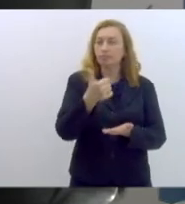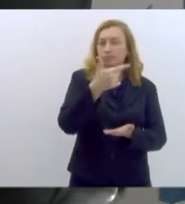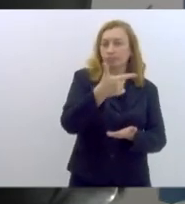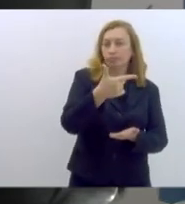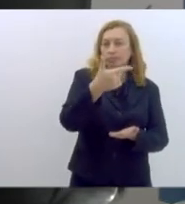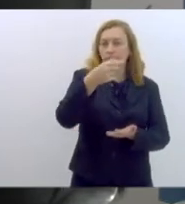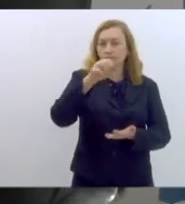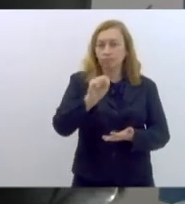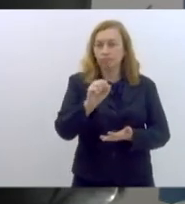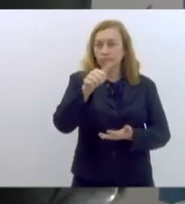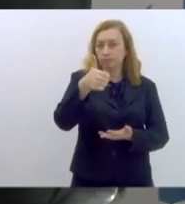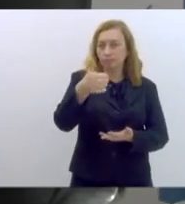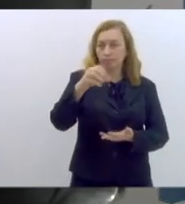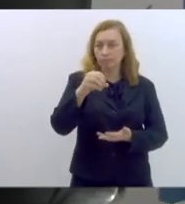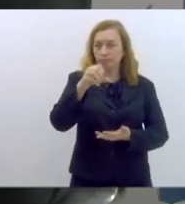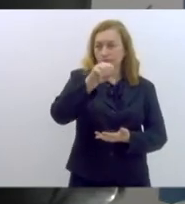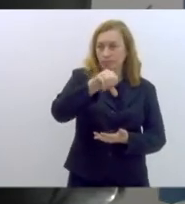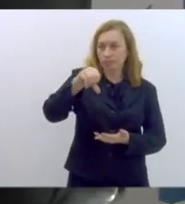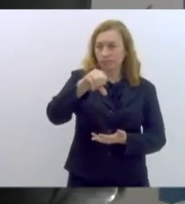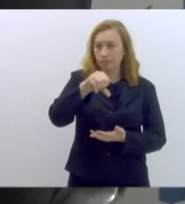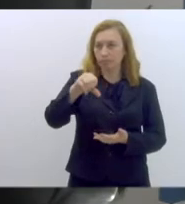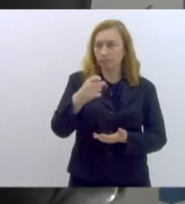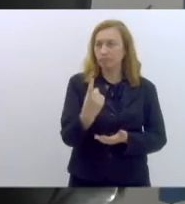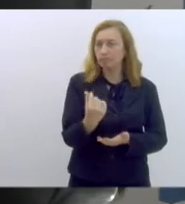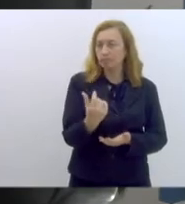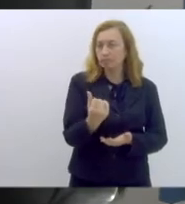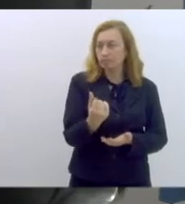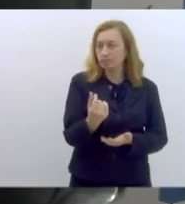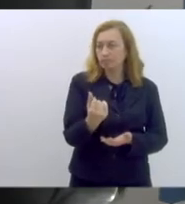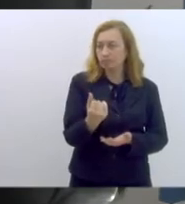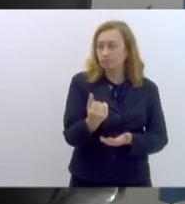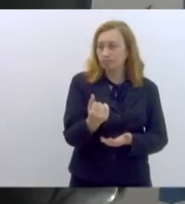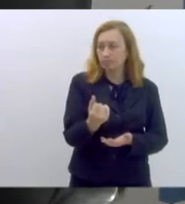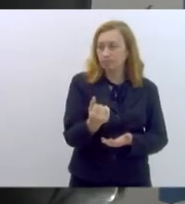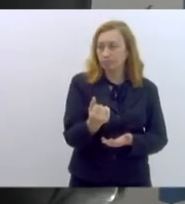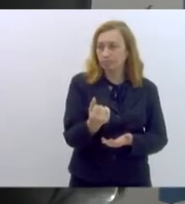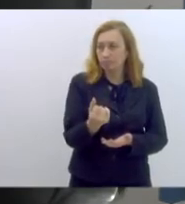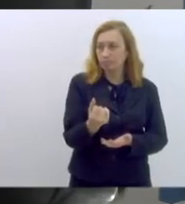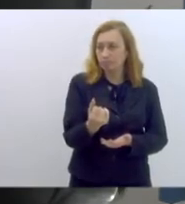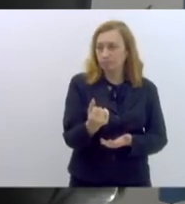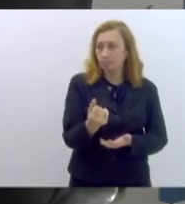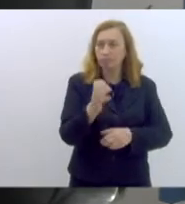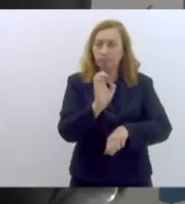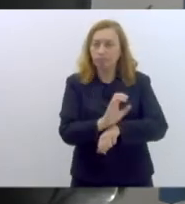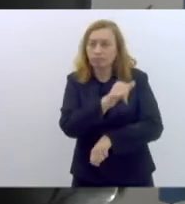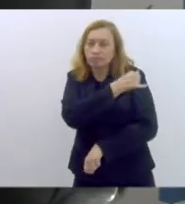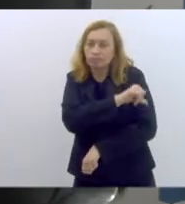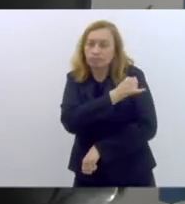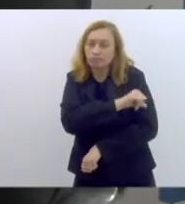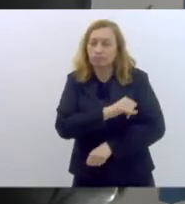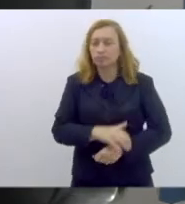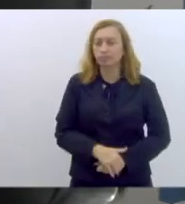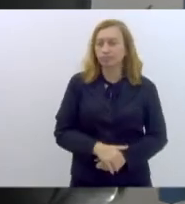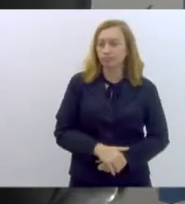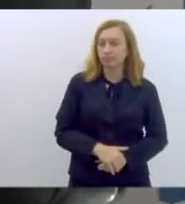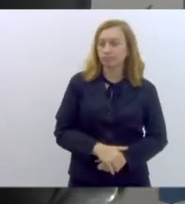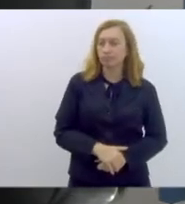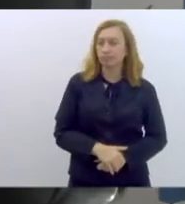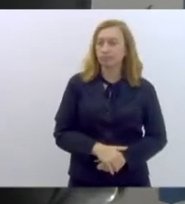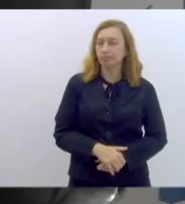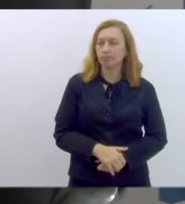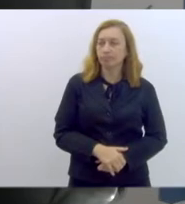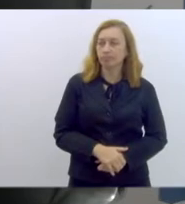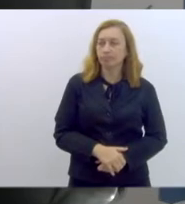22/10/99 trata-se do valor confessado pelo Estado do Rio de Janeiro, descrito na